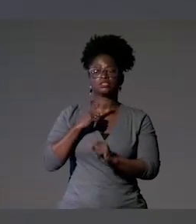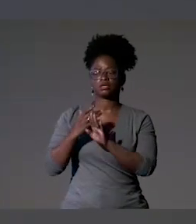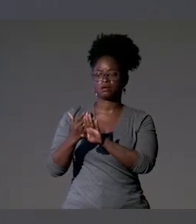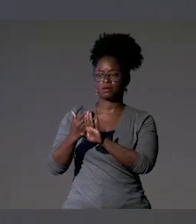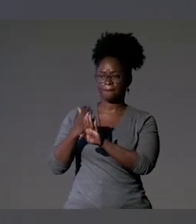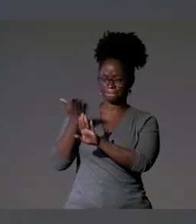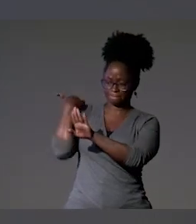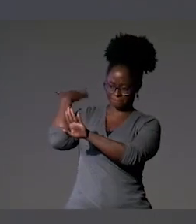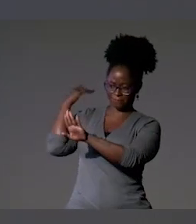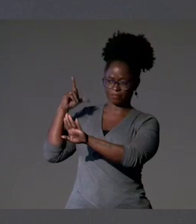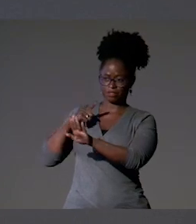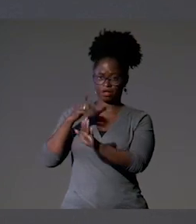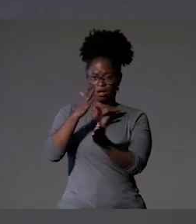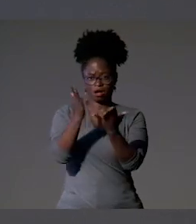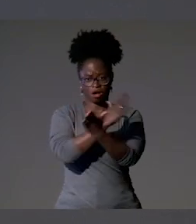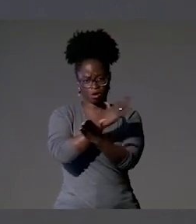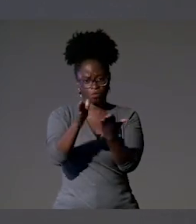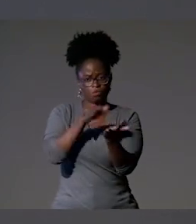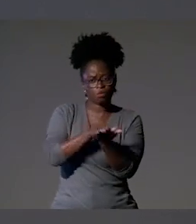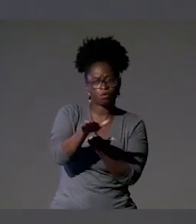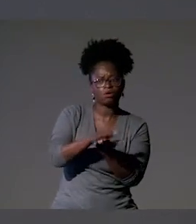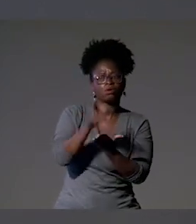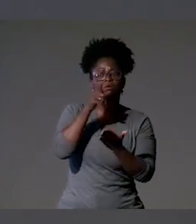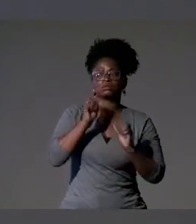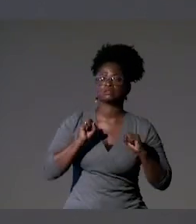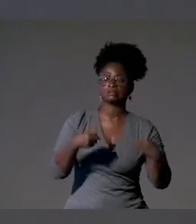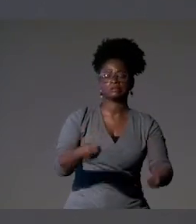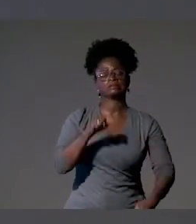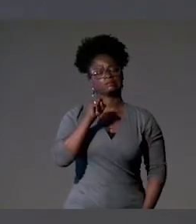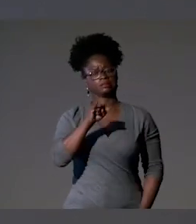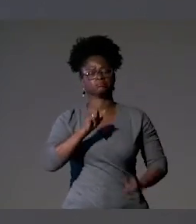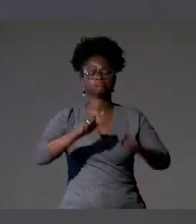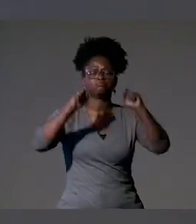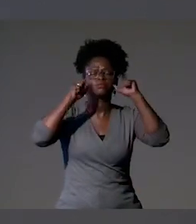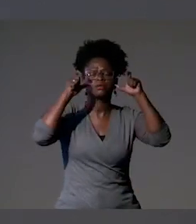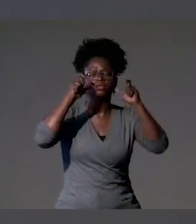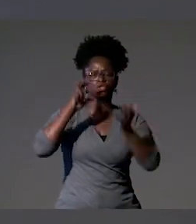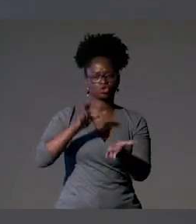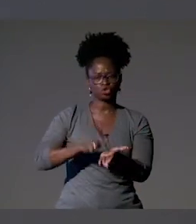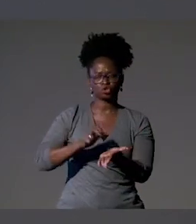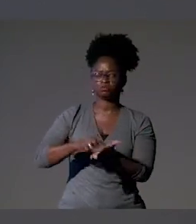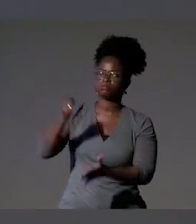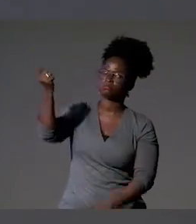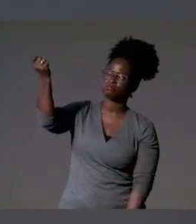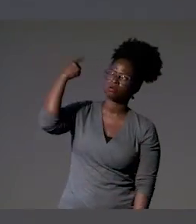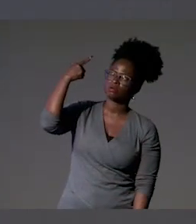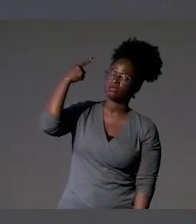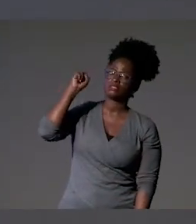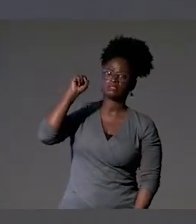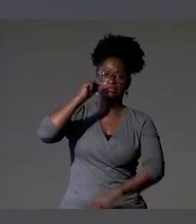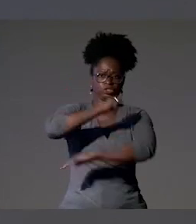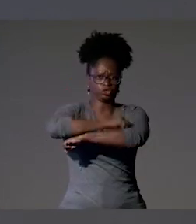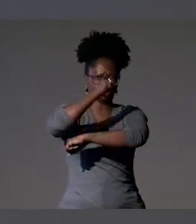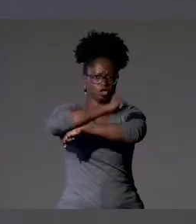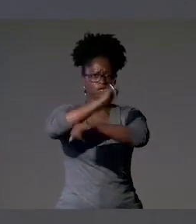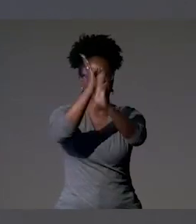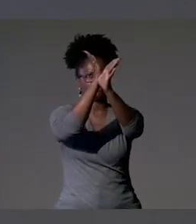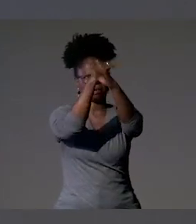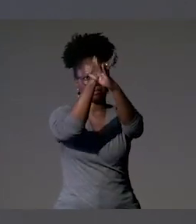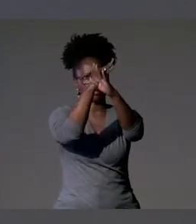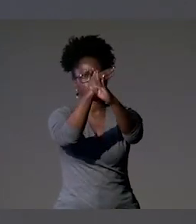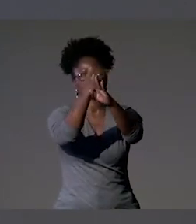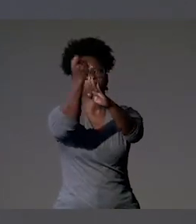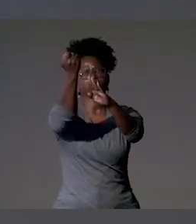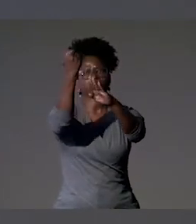estudos em que os autores conseguiam defender que se você acordasse de manhã com a luz do sol, ou seja, se sua janela está aberta e a luz do